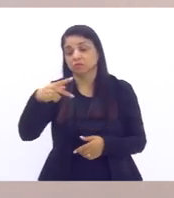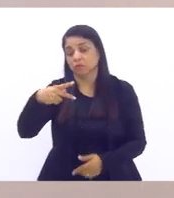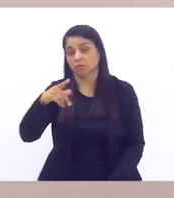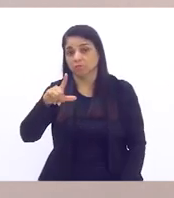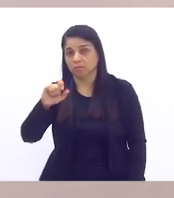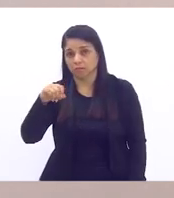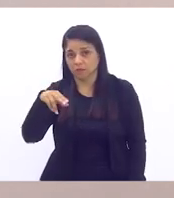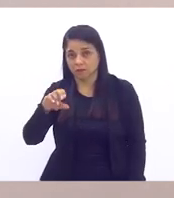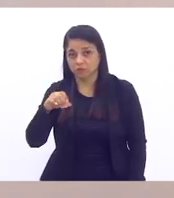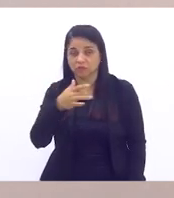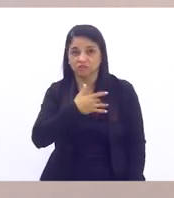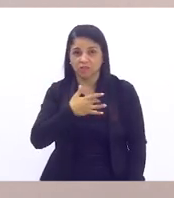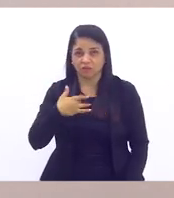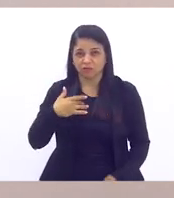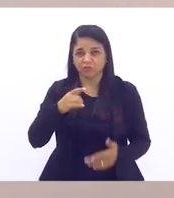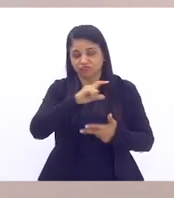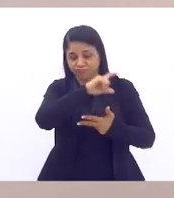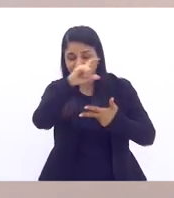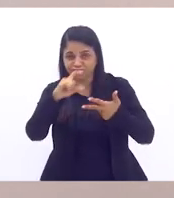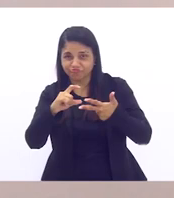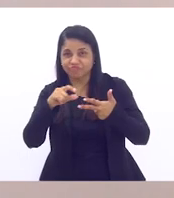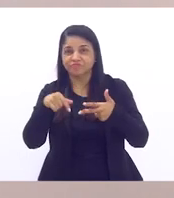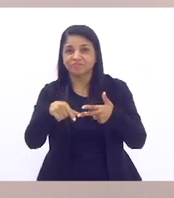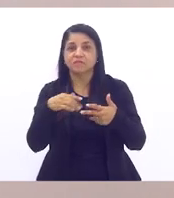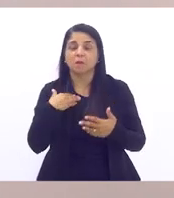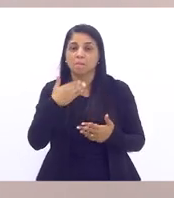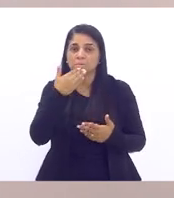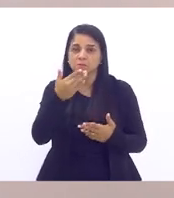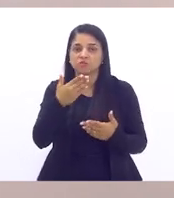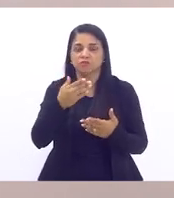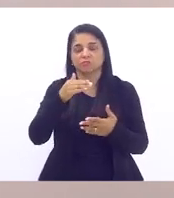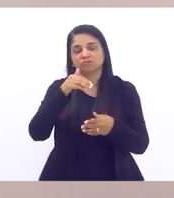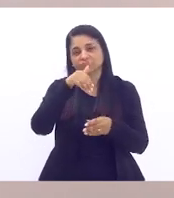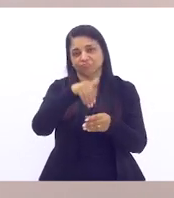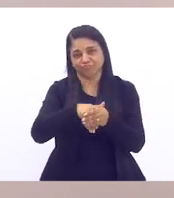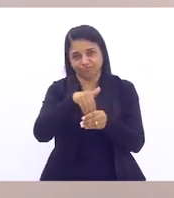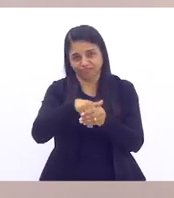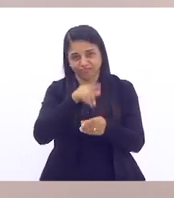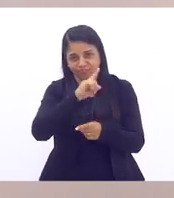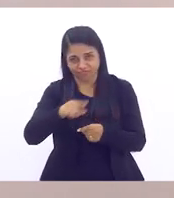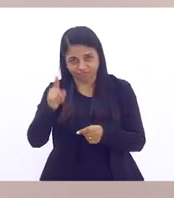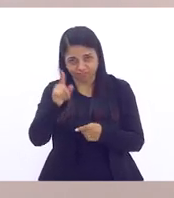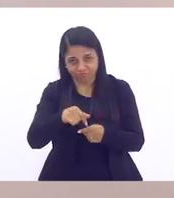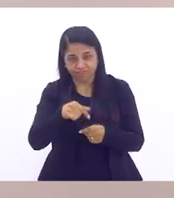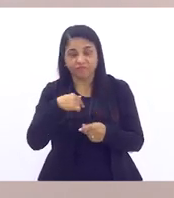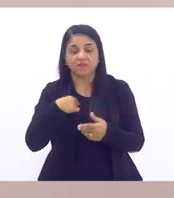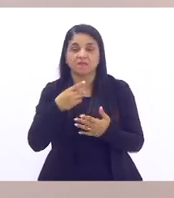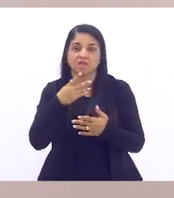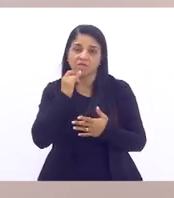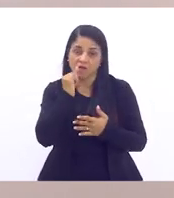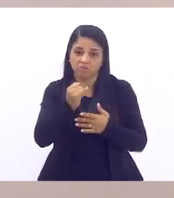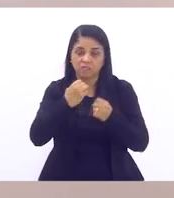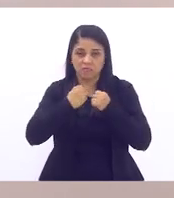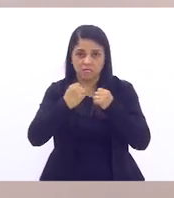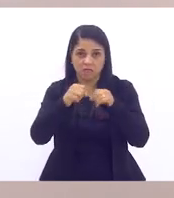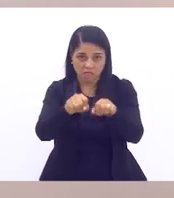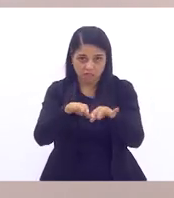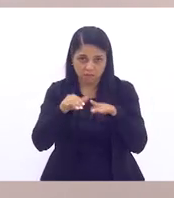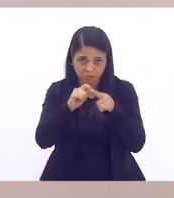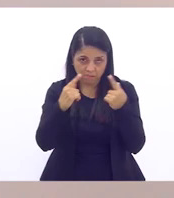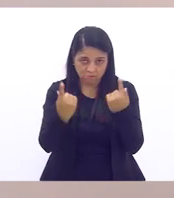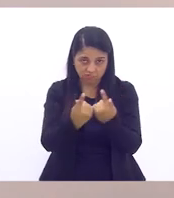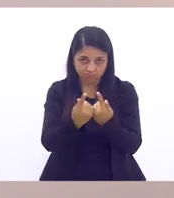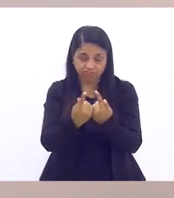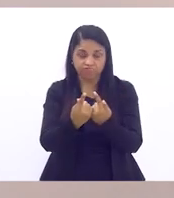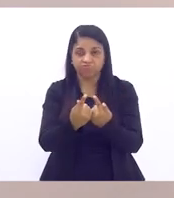no poder judiciário no controle constitucionalidade pedindo a inconstitucionalidade da Norma dizendo que a Assembleia Legislativa não teria competência Doutor